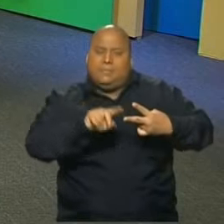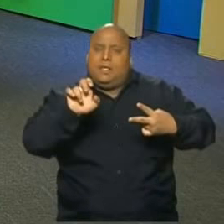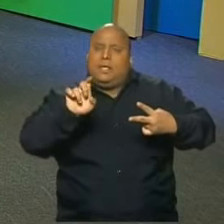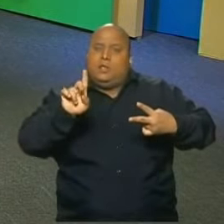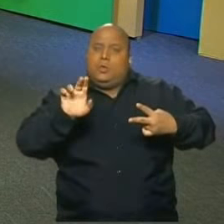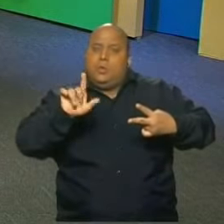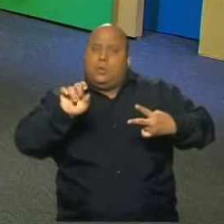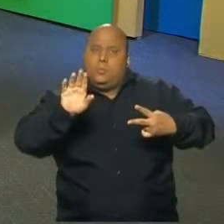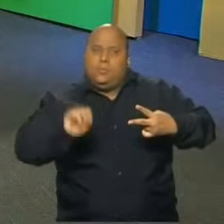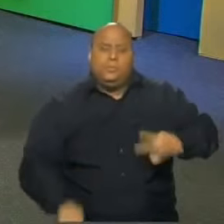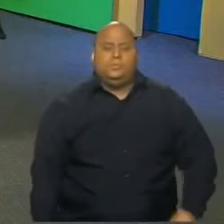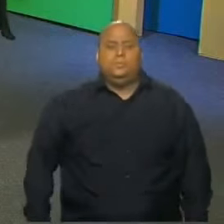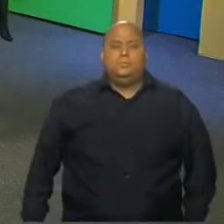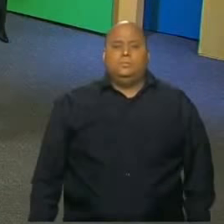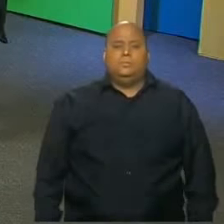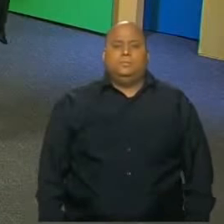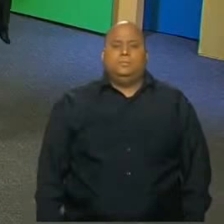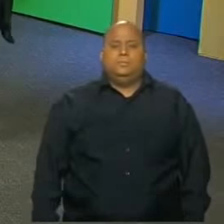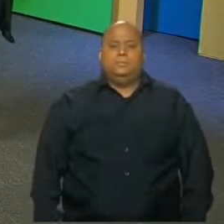Lobo.